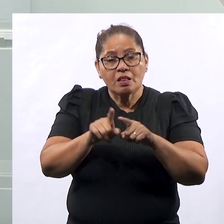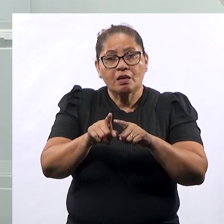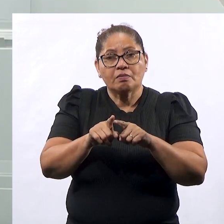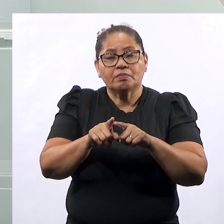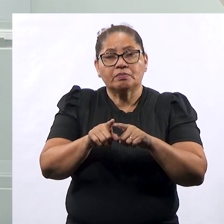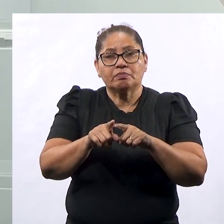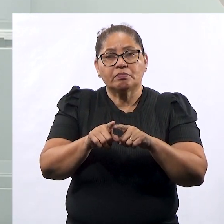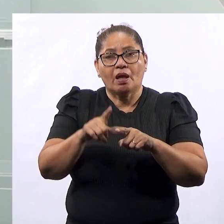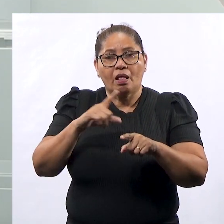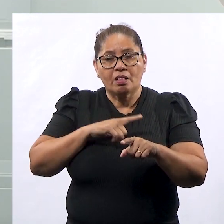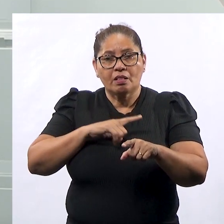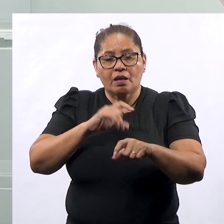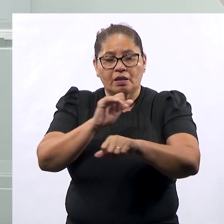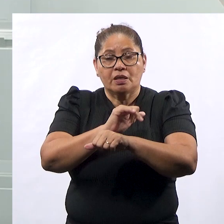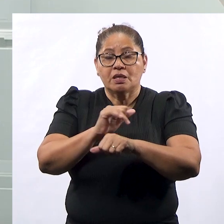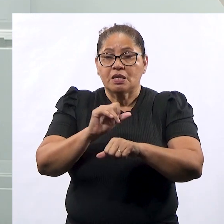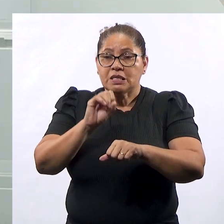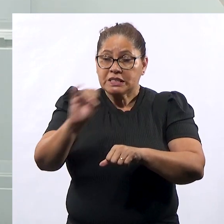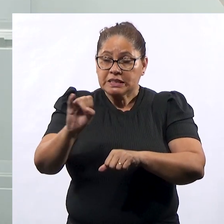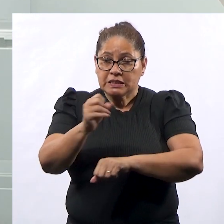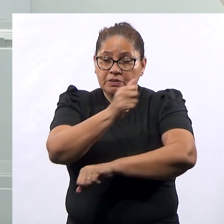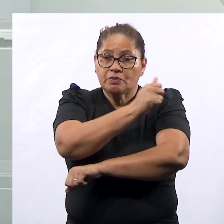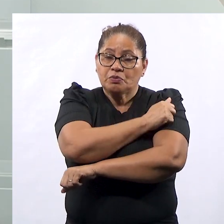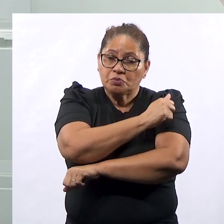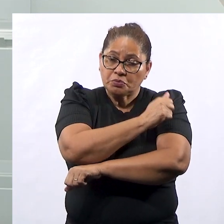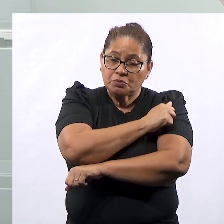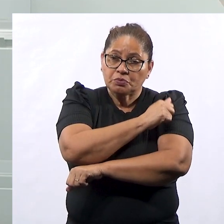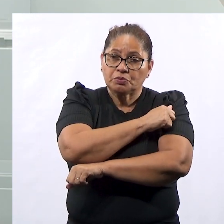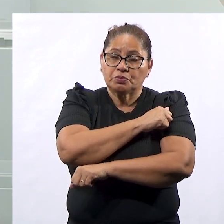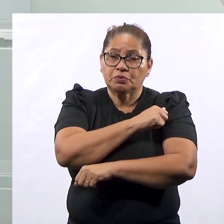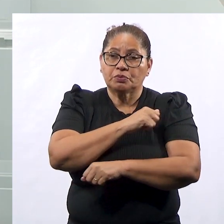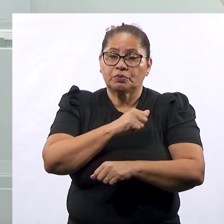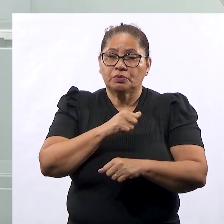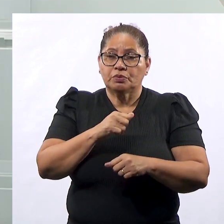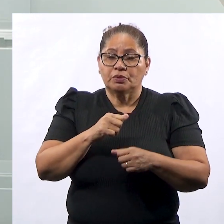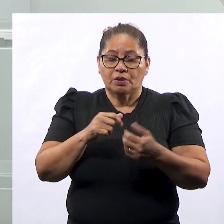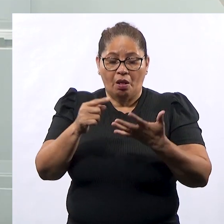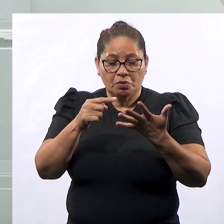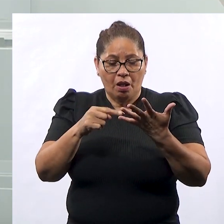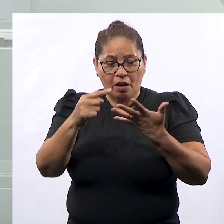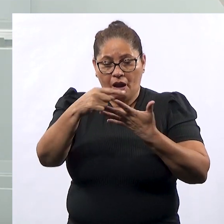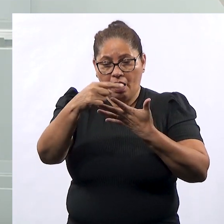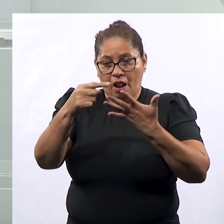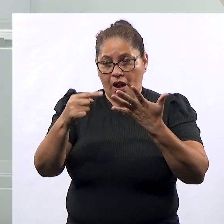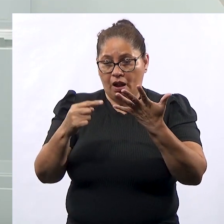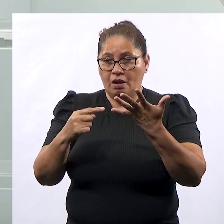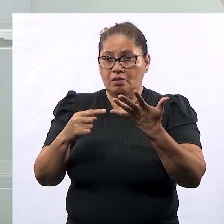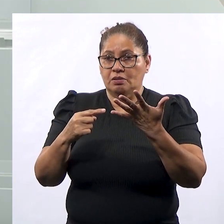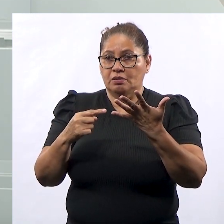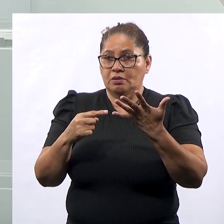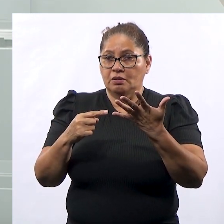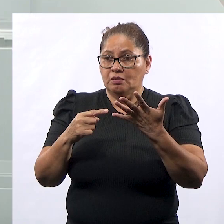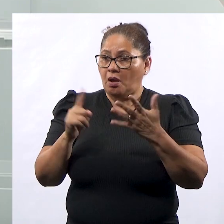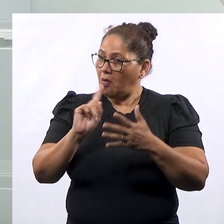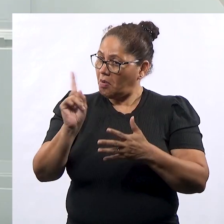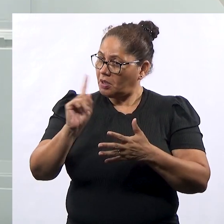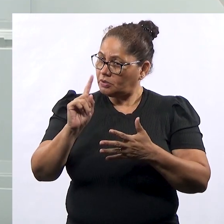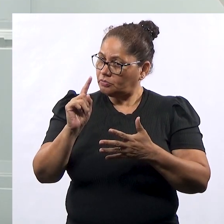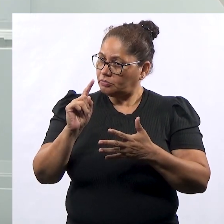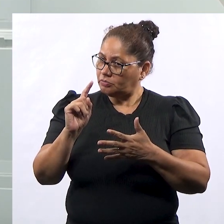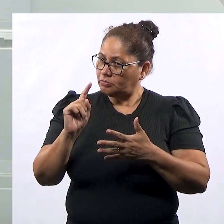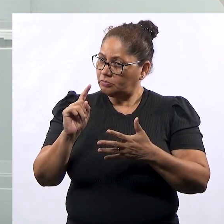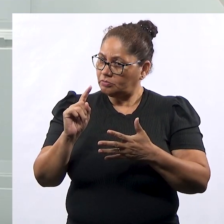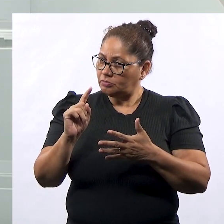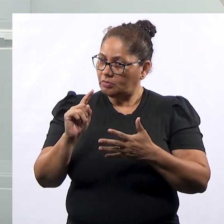intervém. Então, se o meu aluno, o meu sujeito, ele está contando nos dedos e não é mais para ele contar